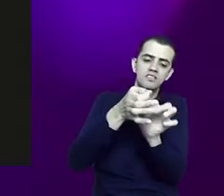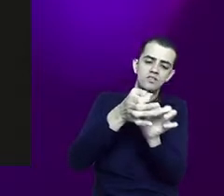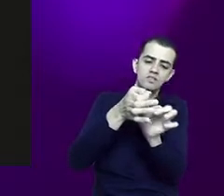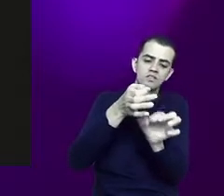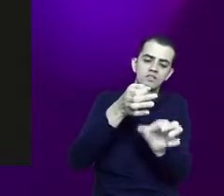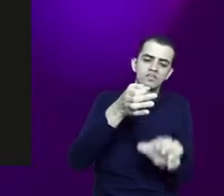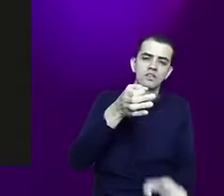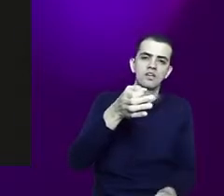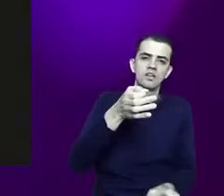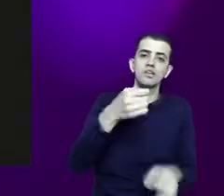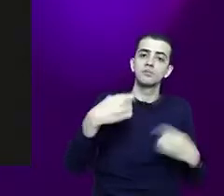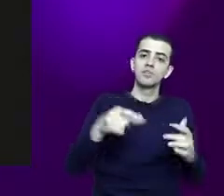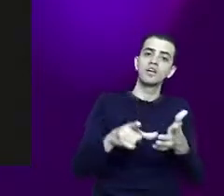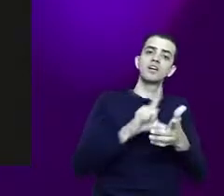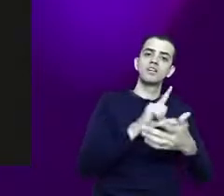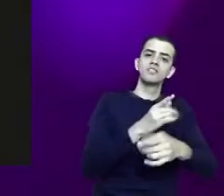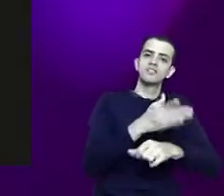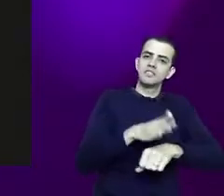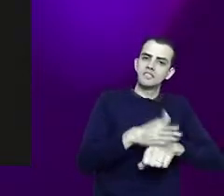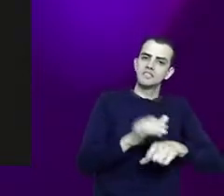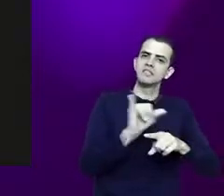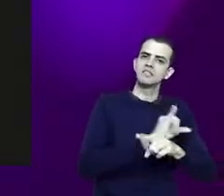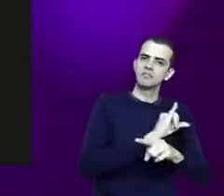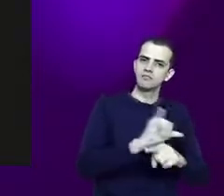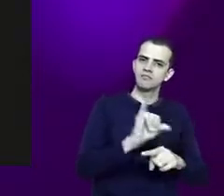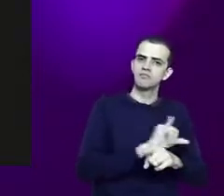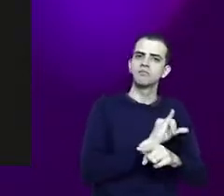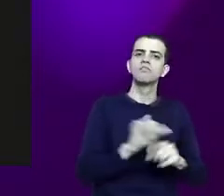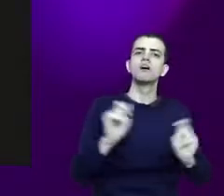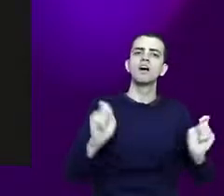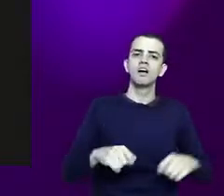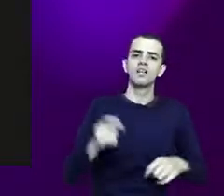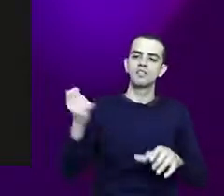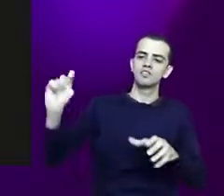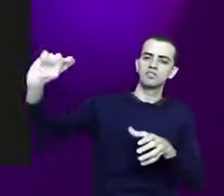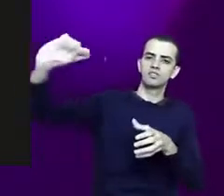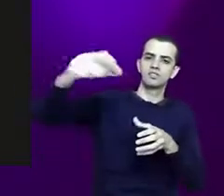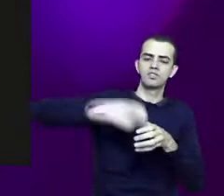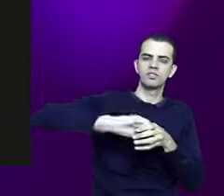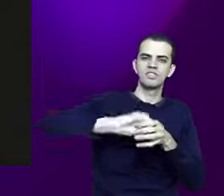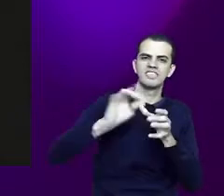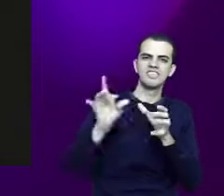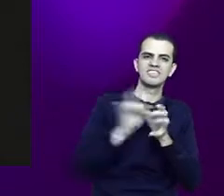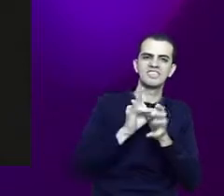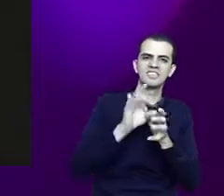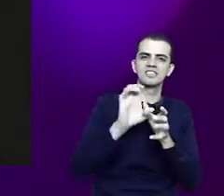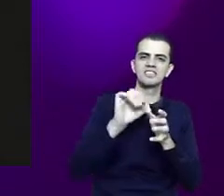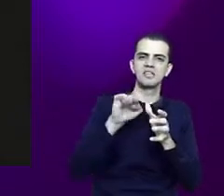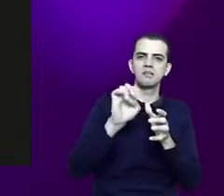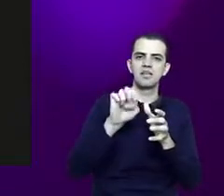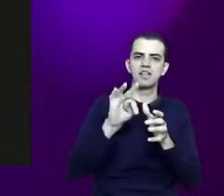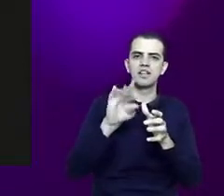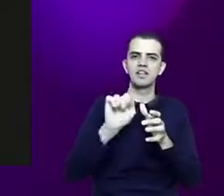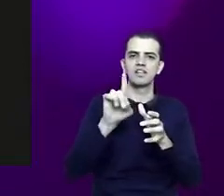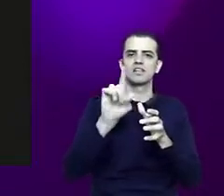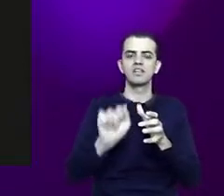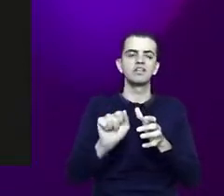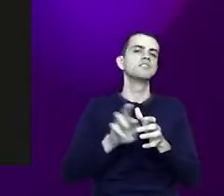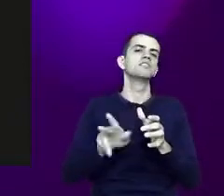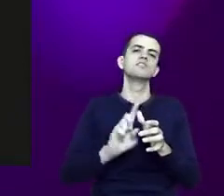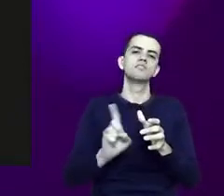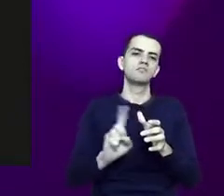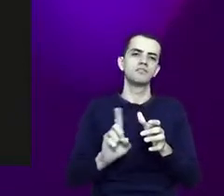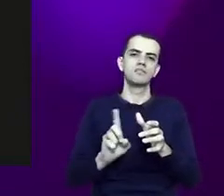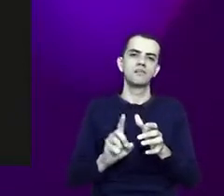preparar bem, planejar bem no pré-operatório para poder usar a haste não cimentada e refazer a parte anatômica e biomecânica do